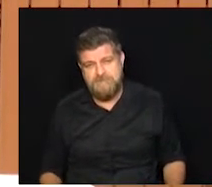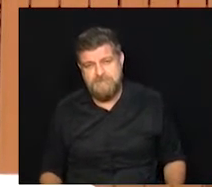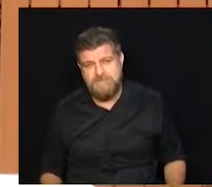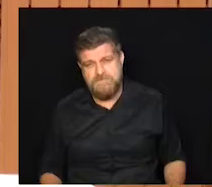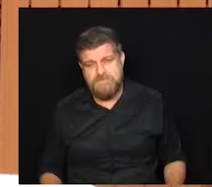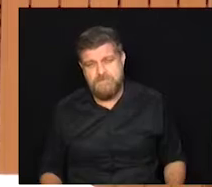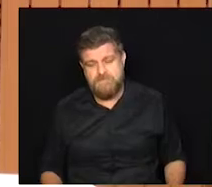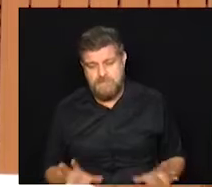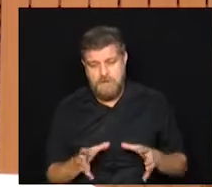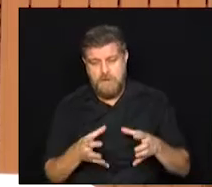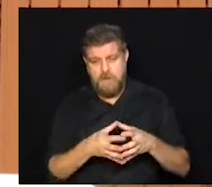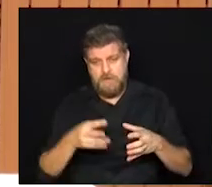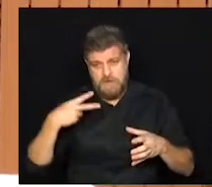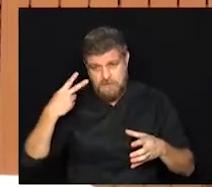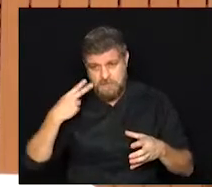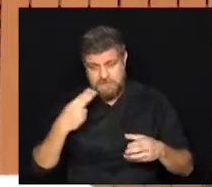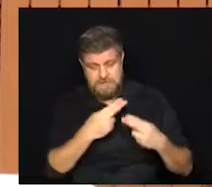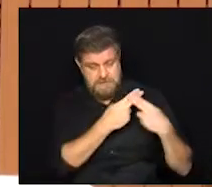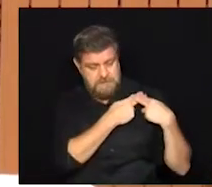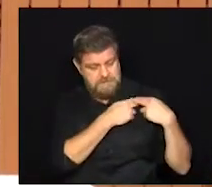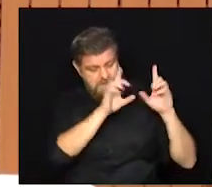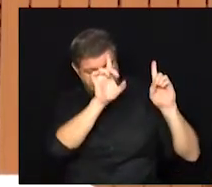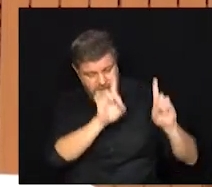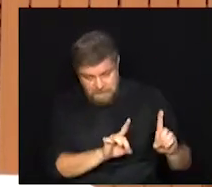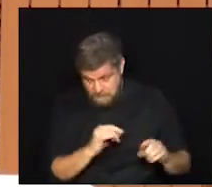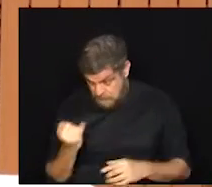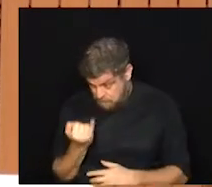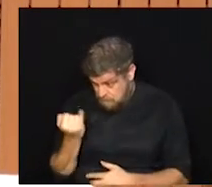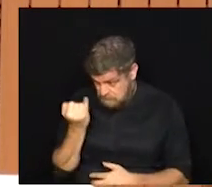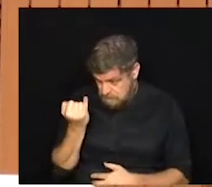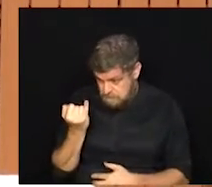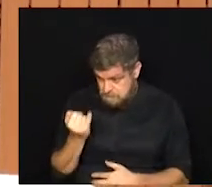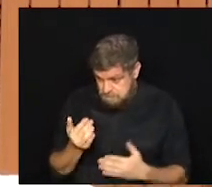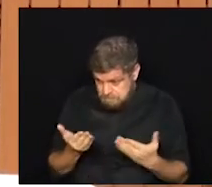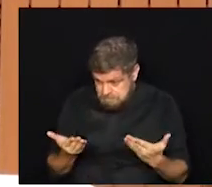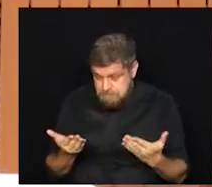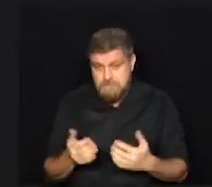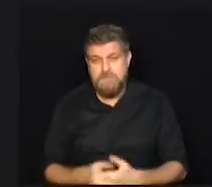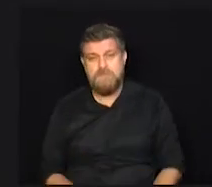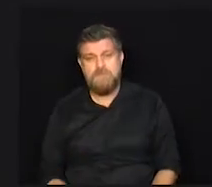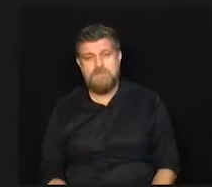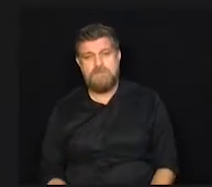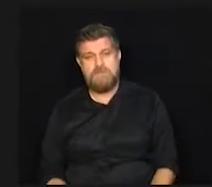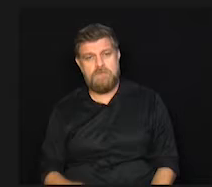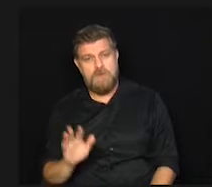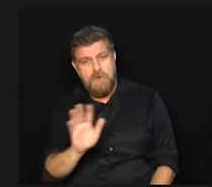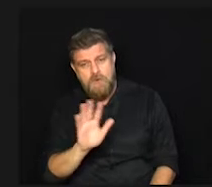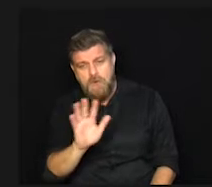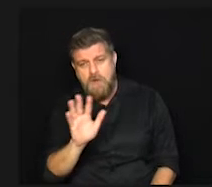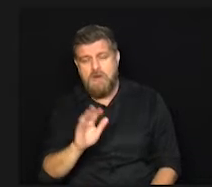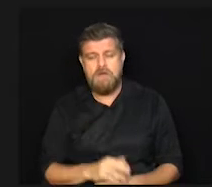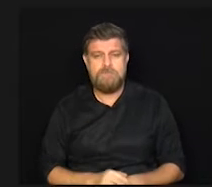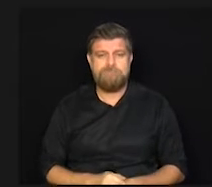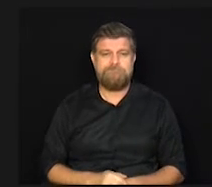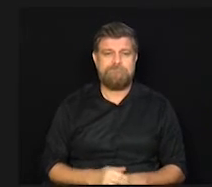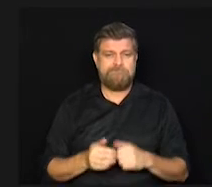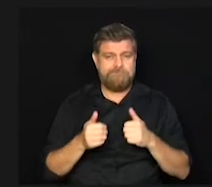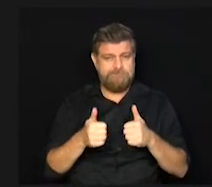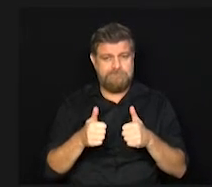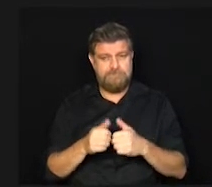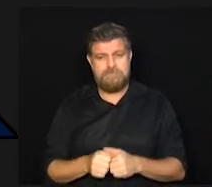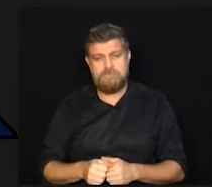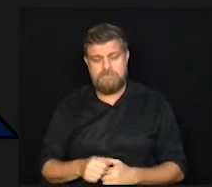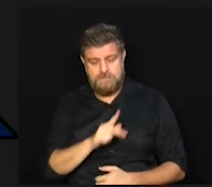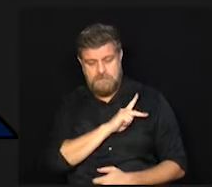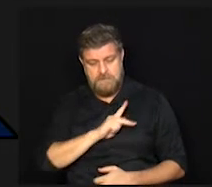dessa comissão. Eu gostaria que o senhor desse essa palavra para a gente aí. Olá, presidente Marrom, a todos